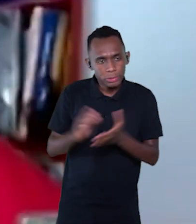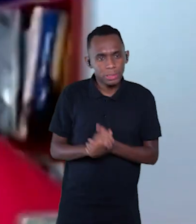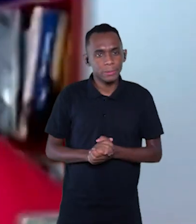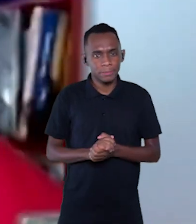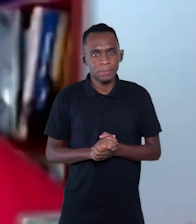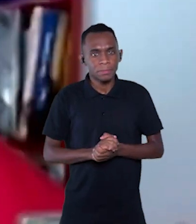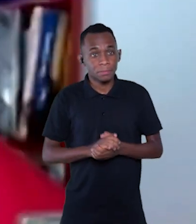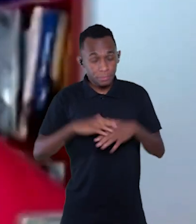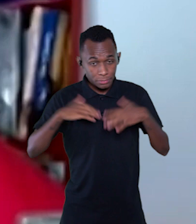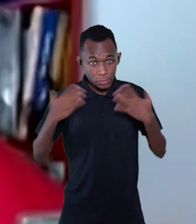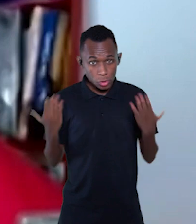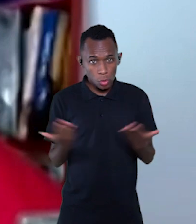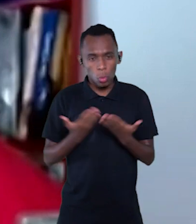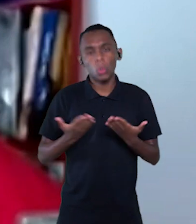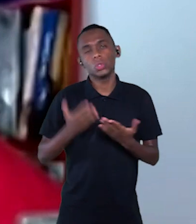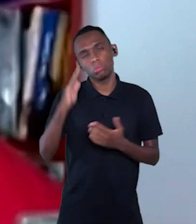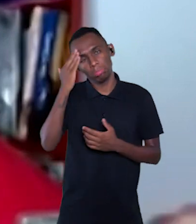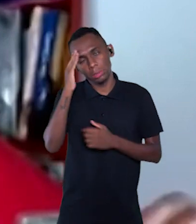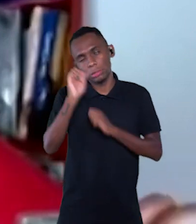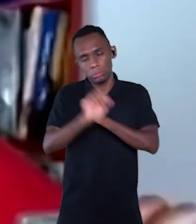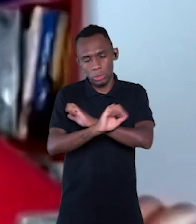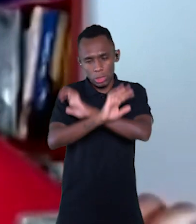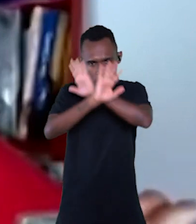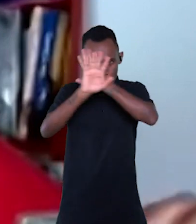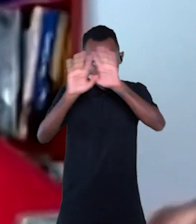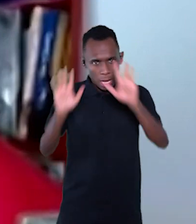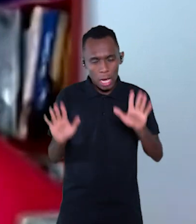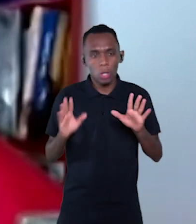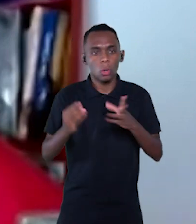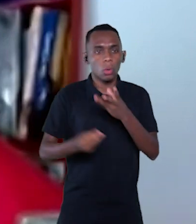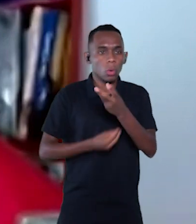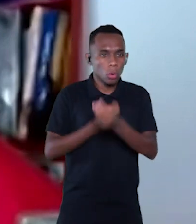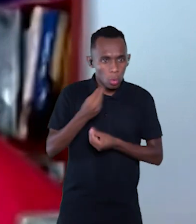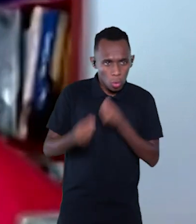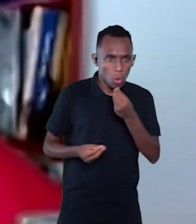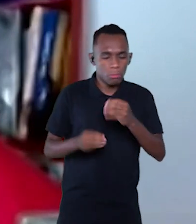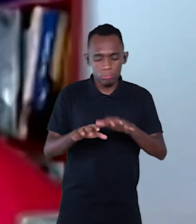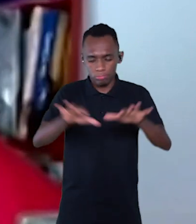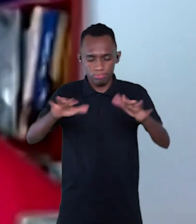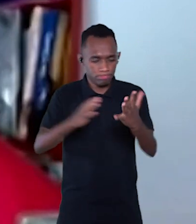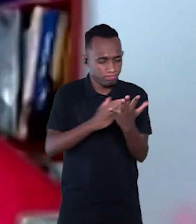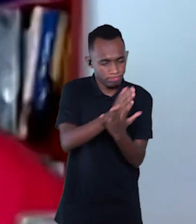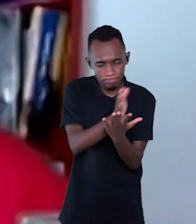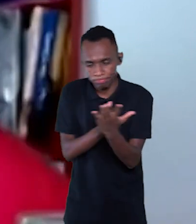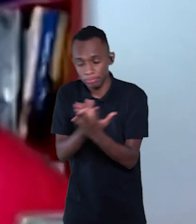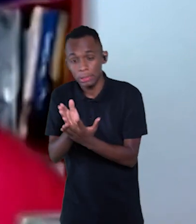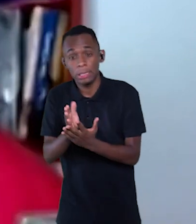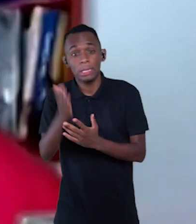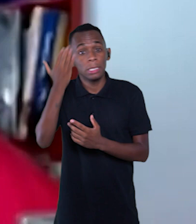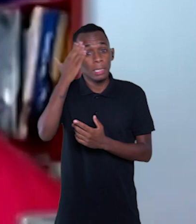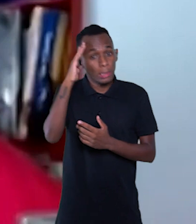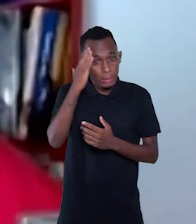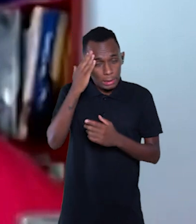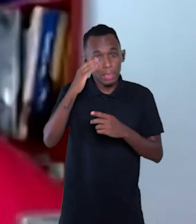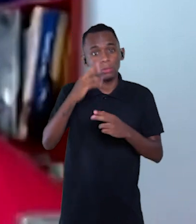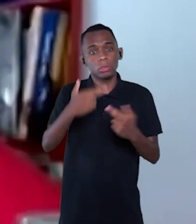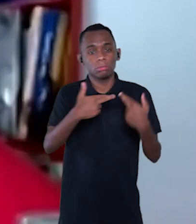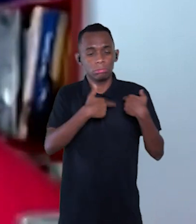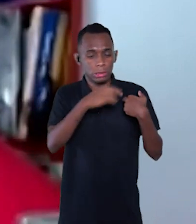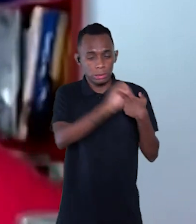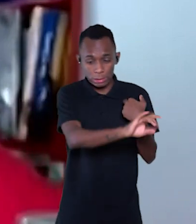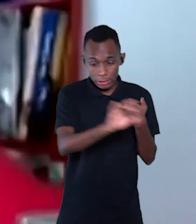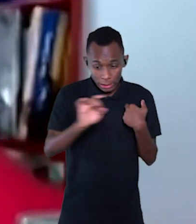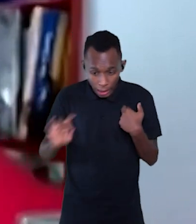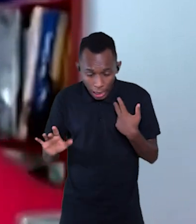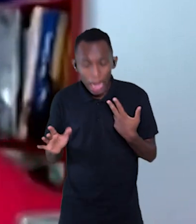Hoje eu entendo o que, que é a medida de uma coisa e de outra na minha vida, entendo o papel das duas coisas, sei